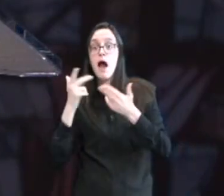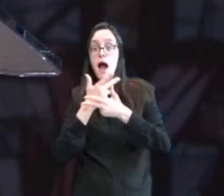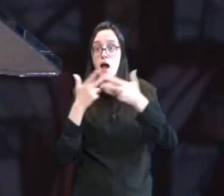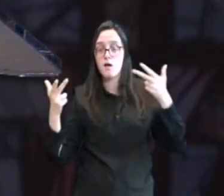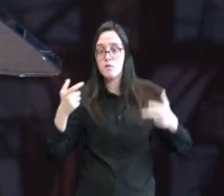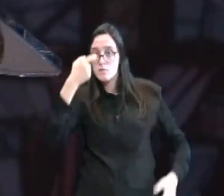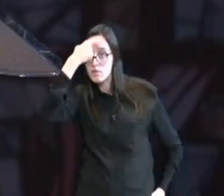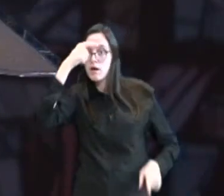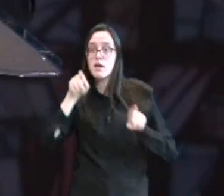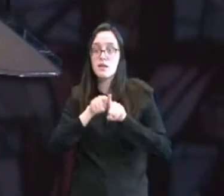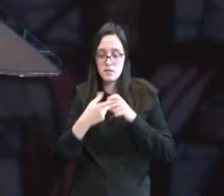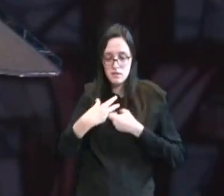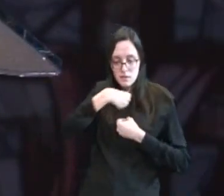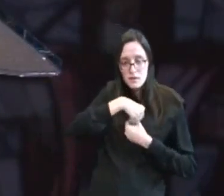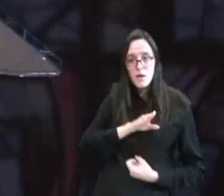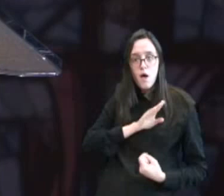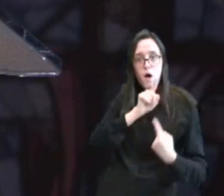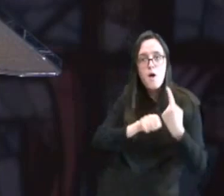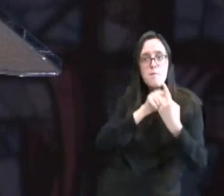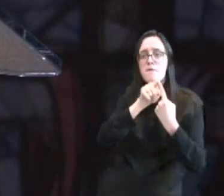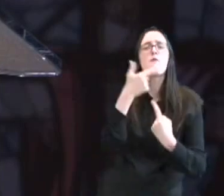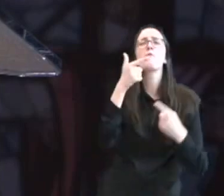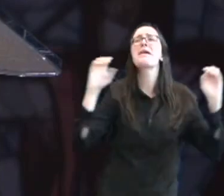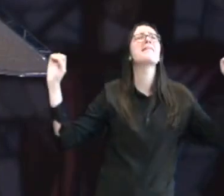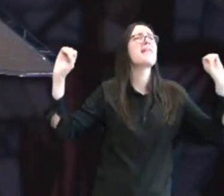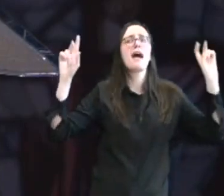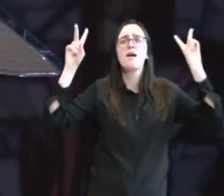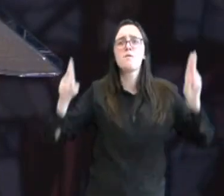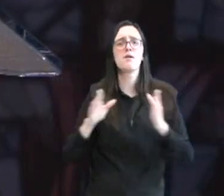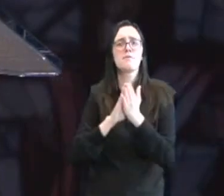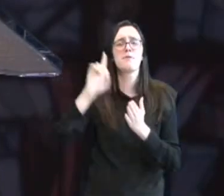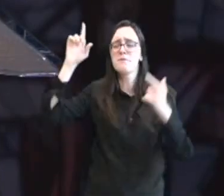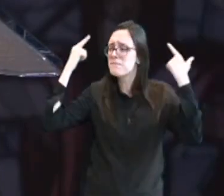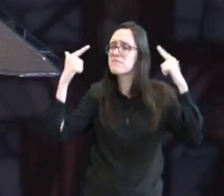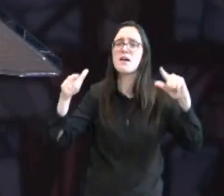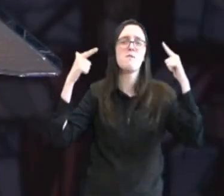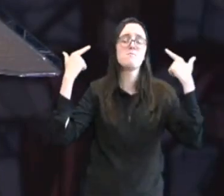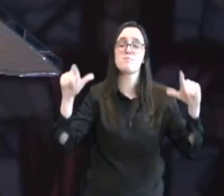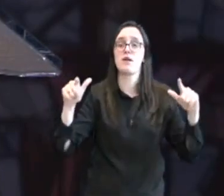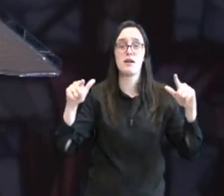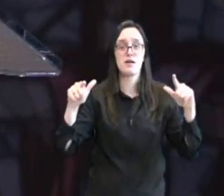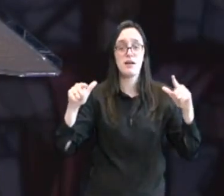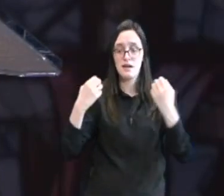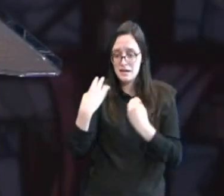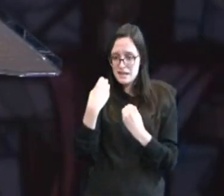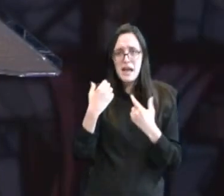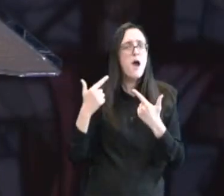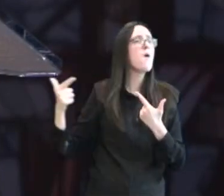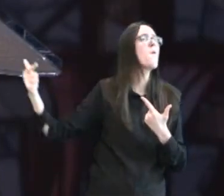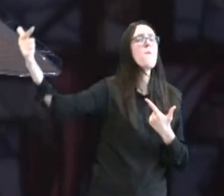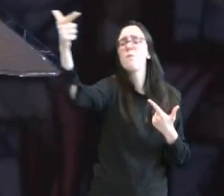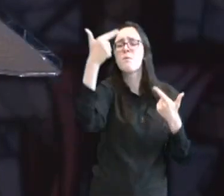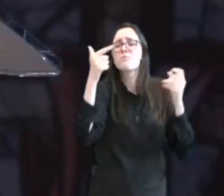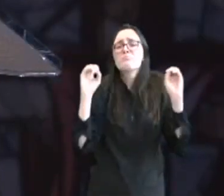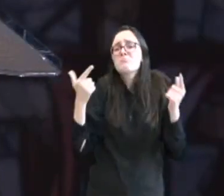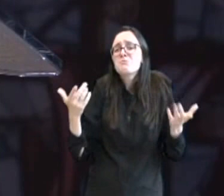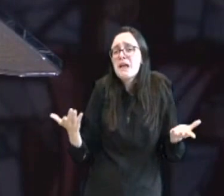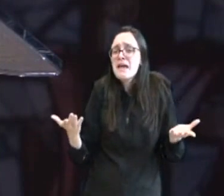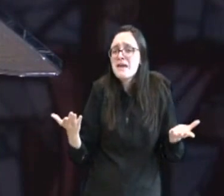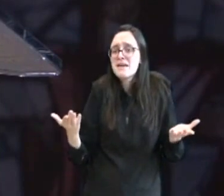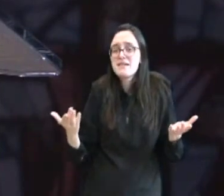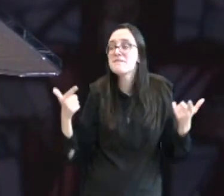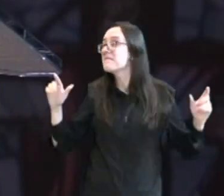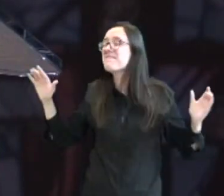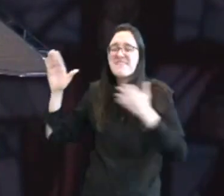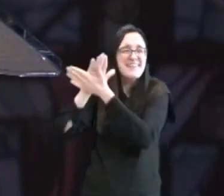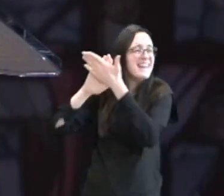do coração. Não existe outra palavra igual à palavra de Deus e os seus ensinamentos. Não existe. Não